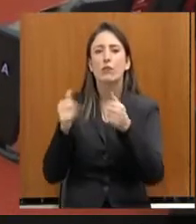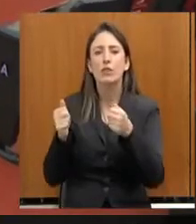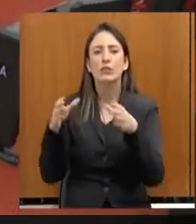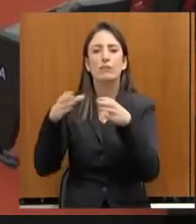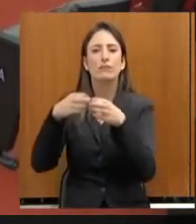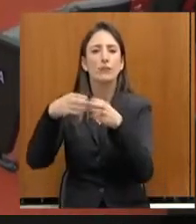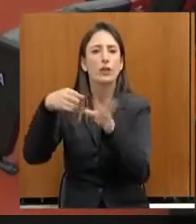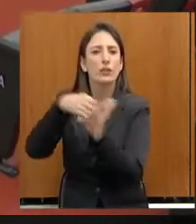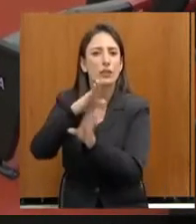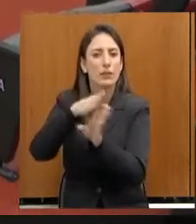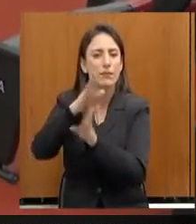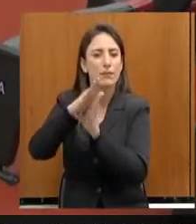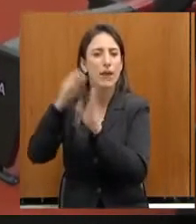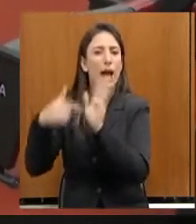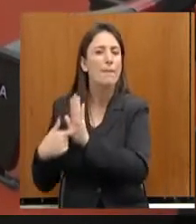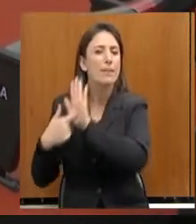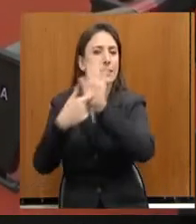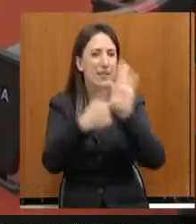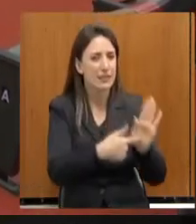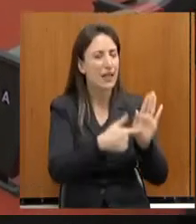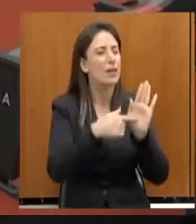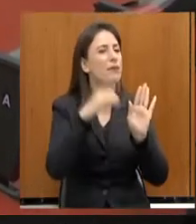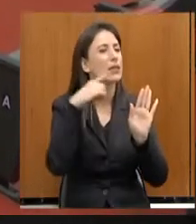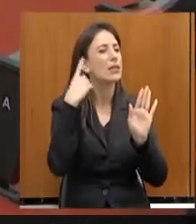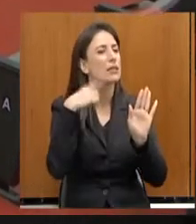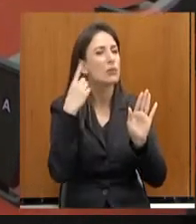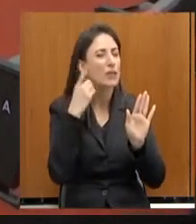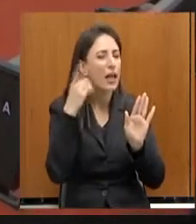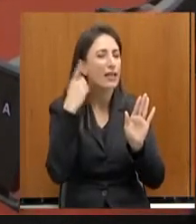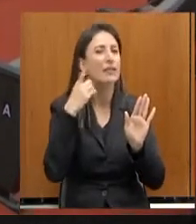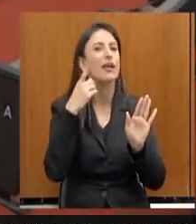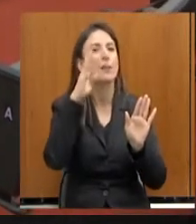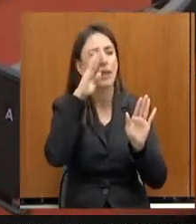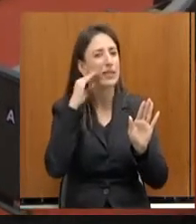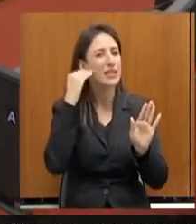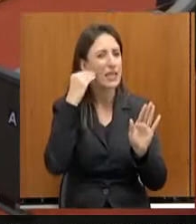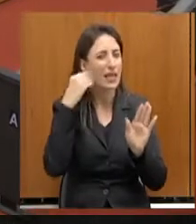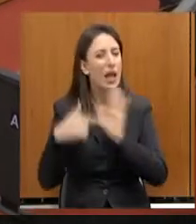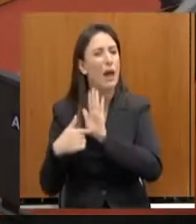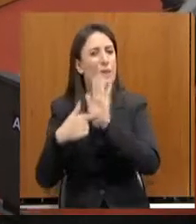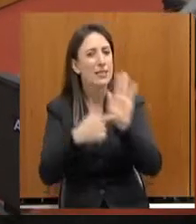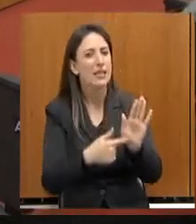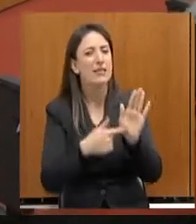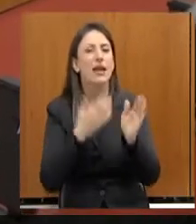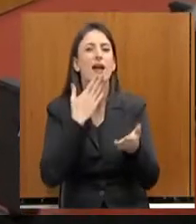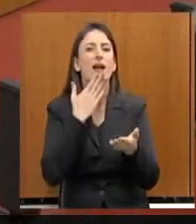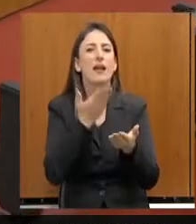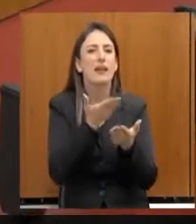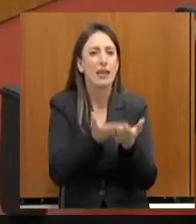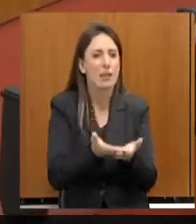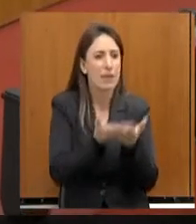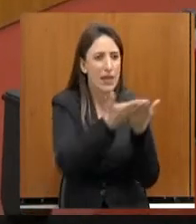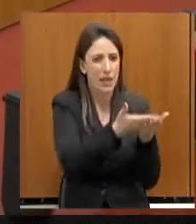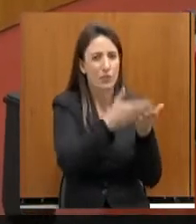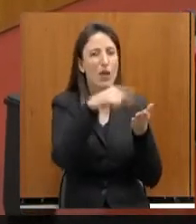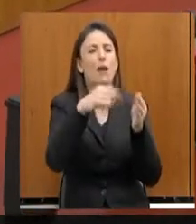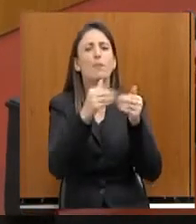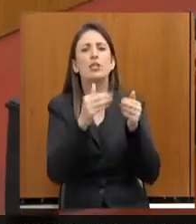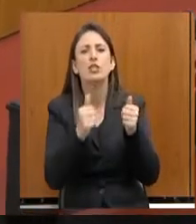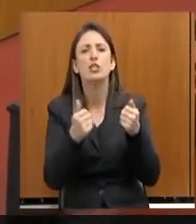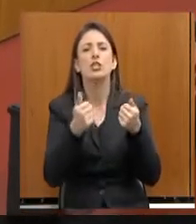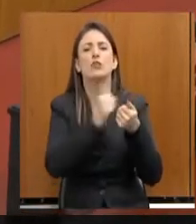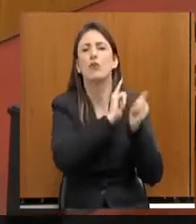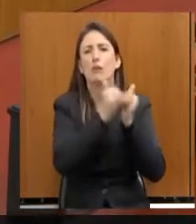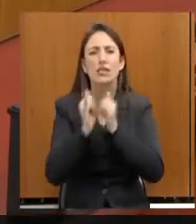apresentar a deputada Beatriz Cerqueira os requerimentos é a solicitações o pedido de informação